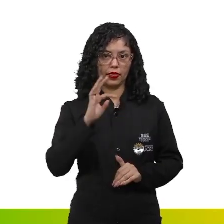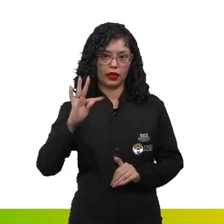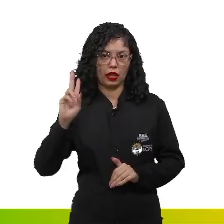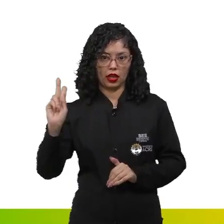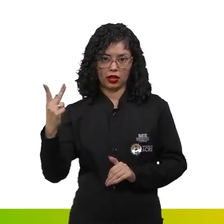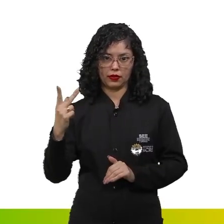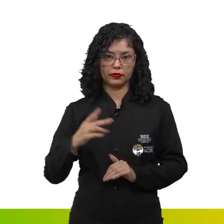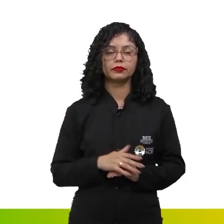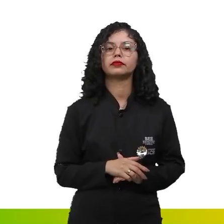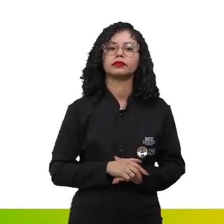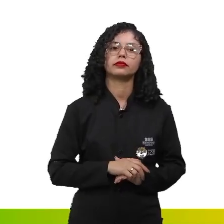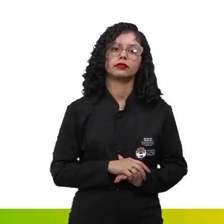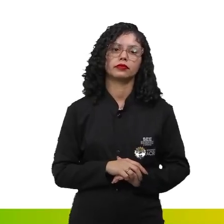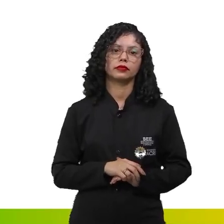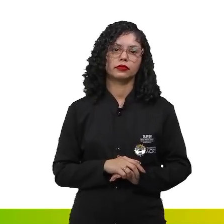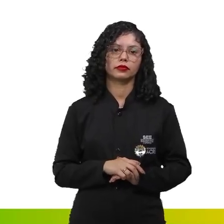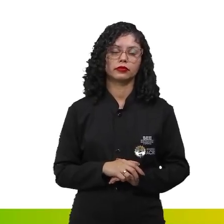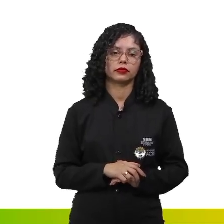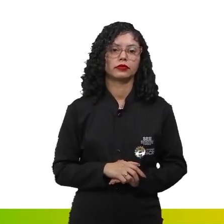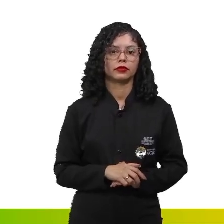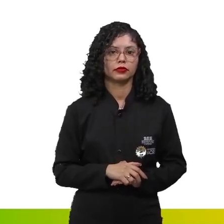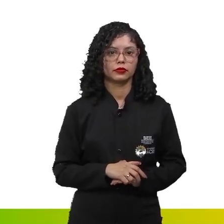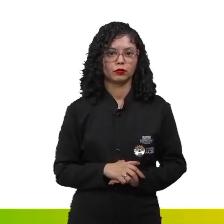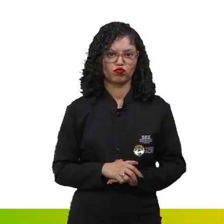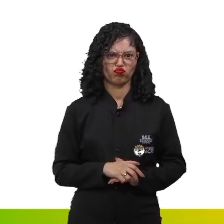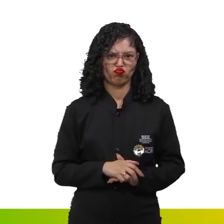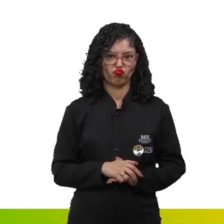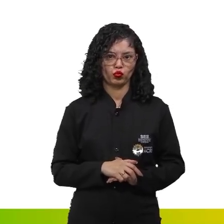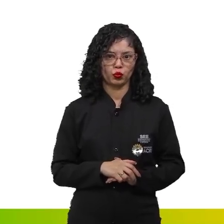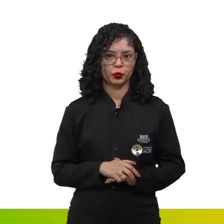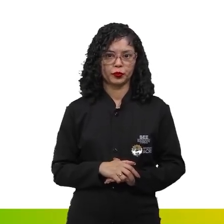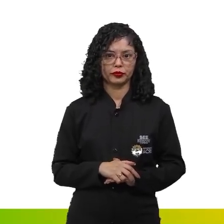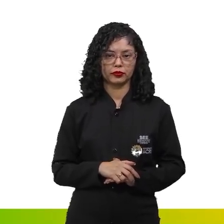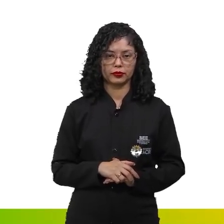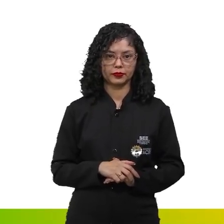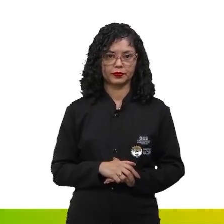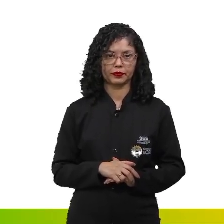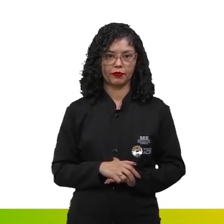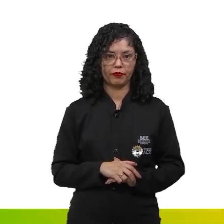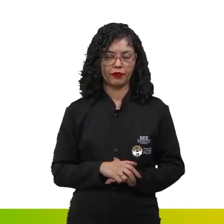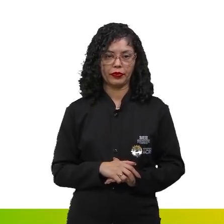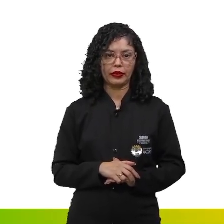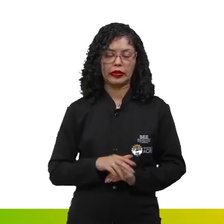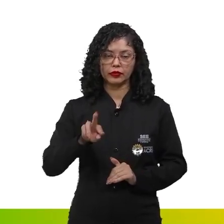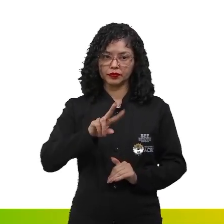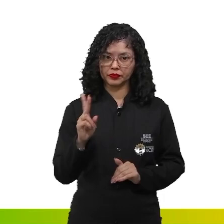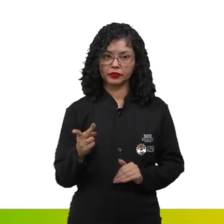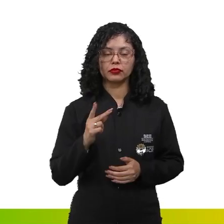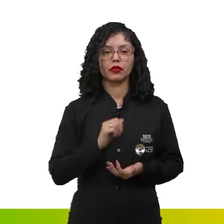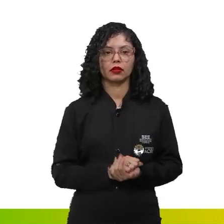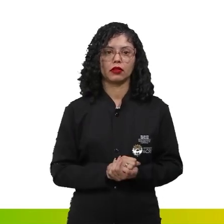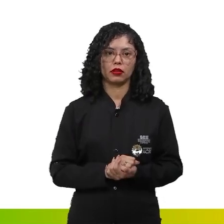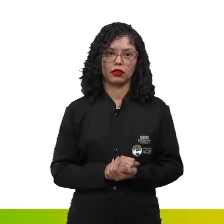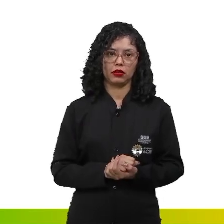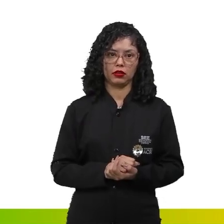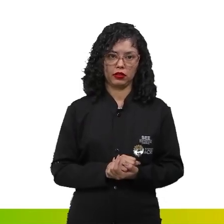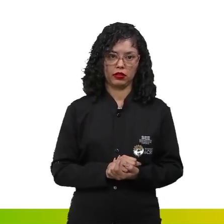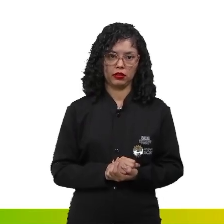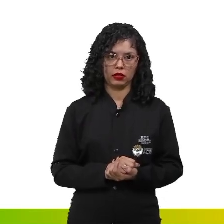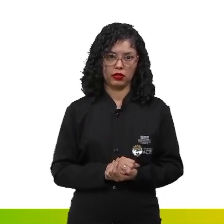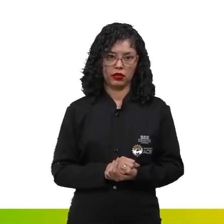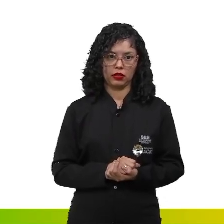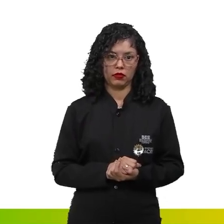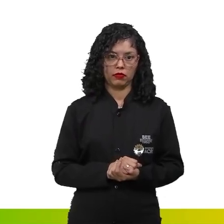de H, ok? Então, vai ficar assim. De inversamente proporcional, então,